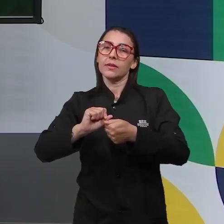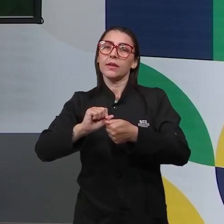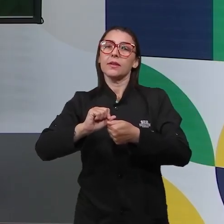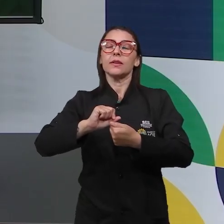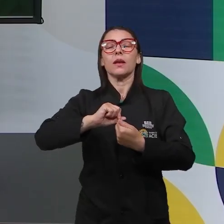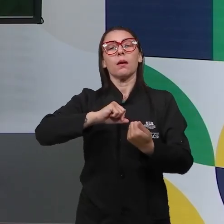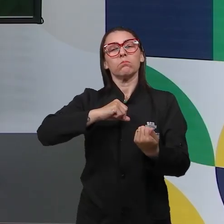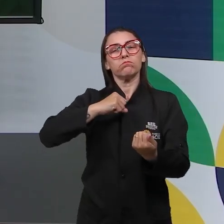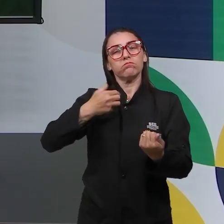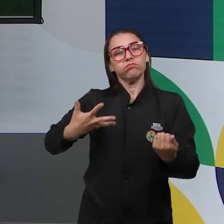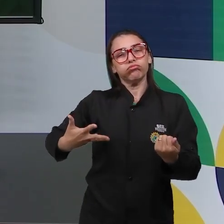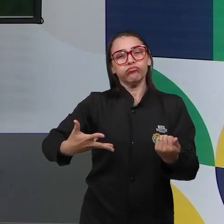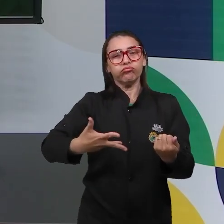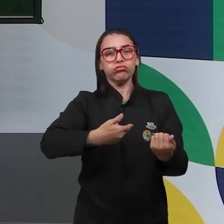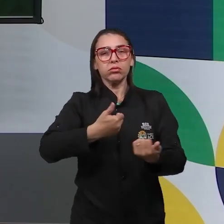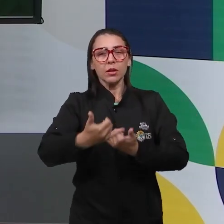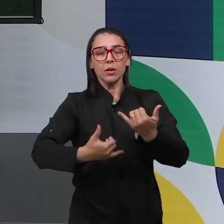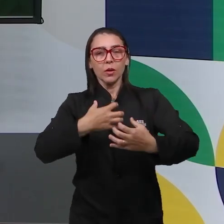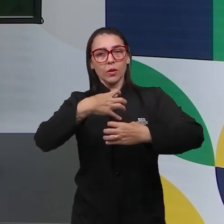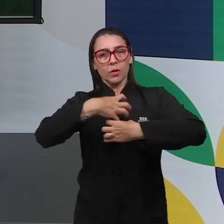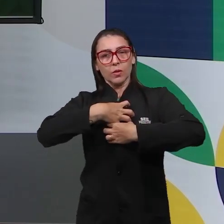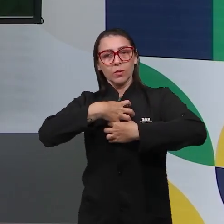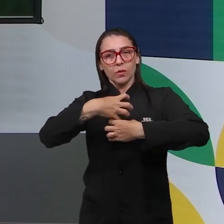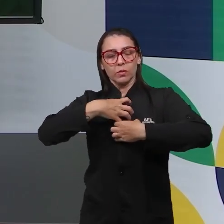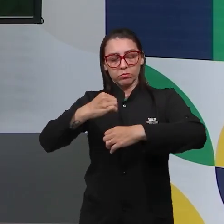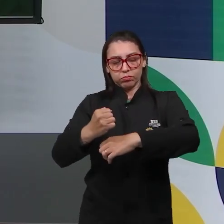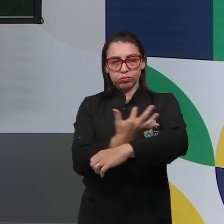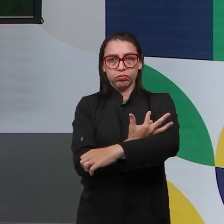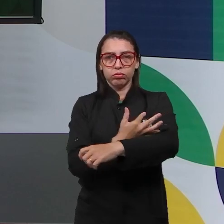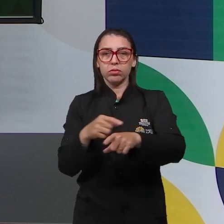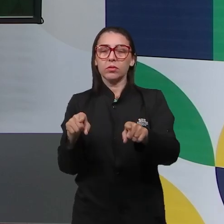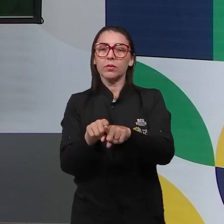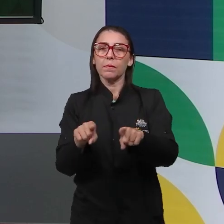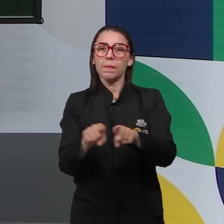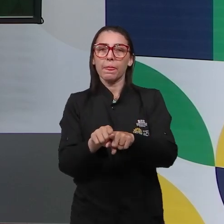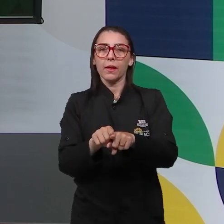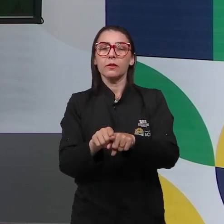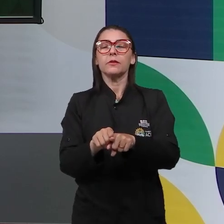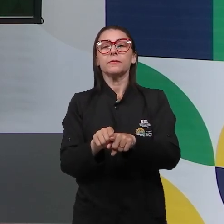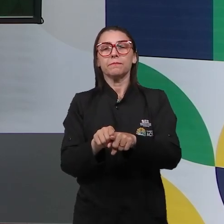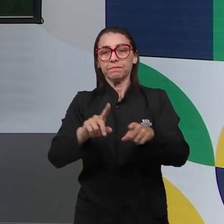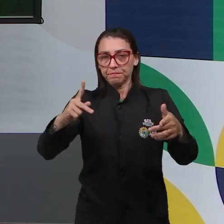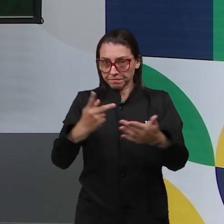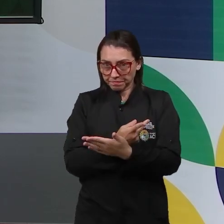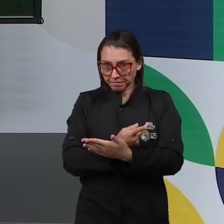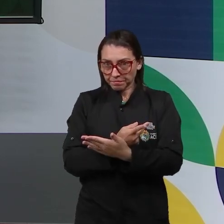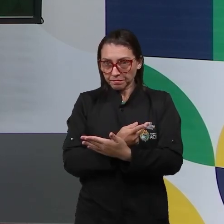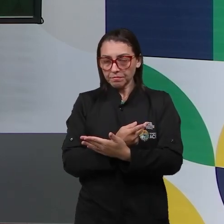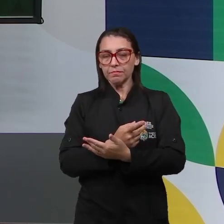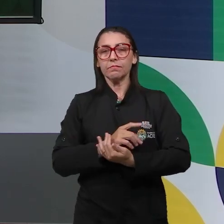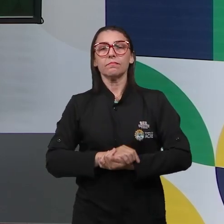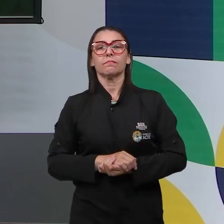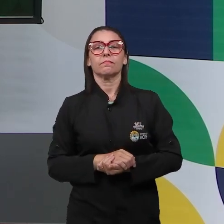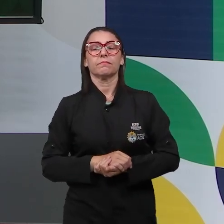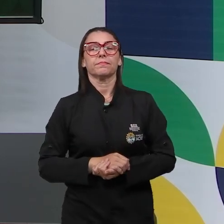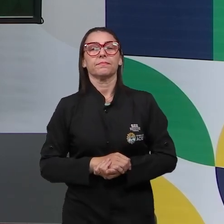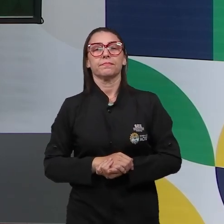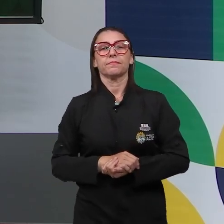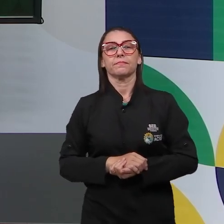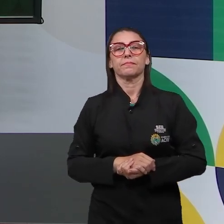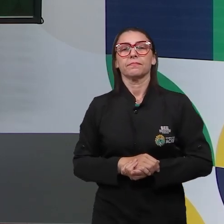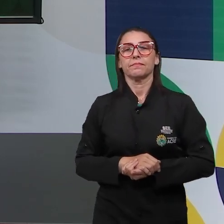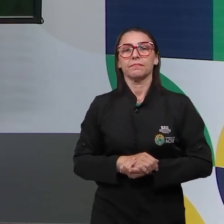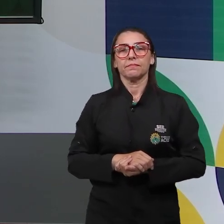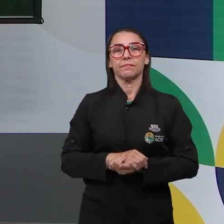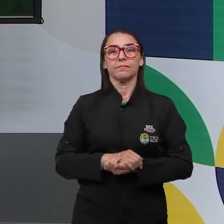essa maleabilidade, ele brinca com o sentimento dos caçadores que estão ali de forma irregular para